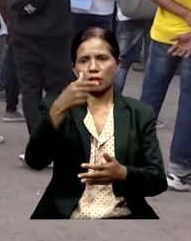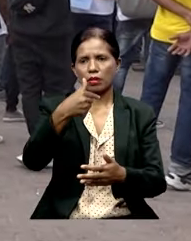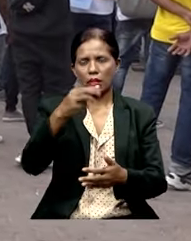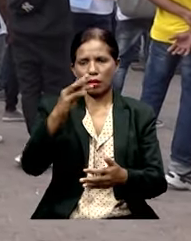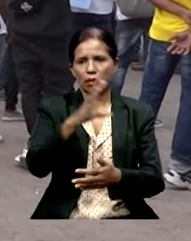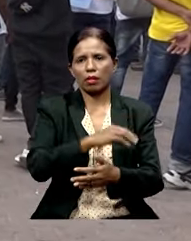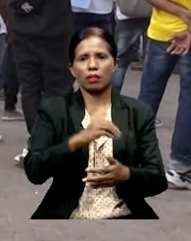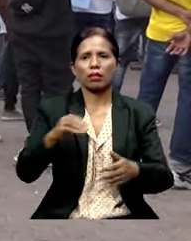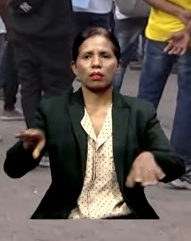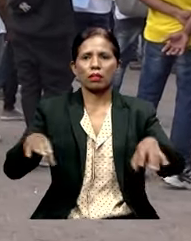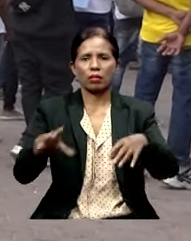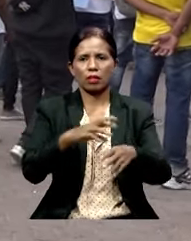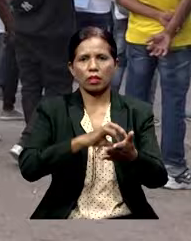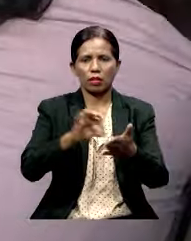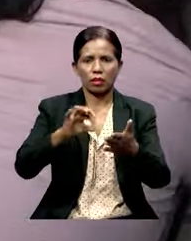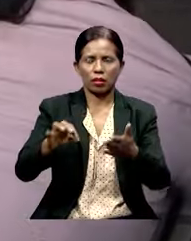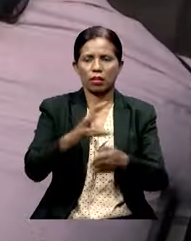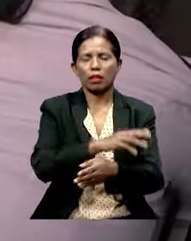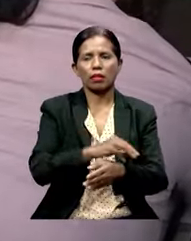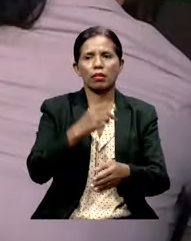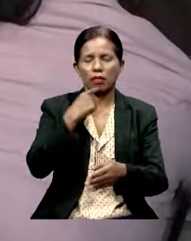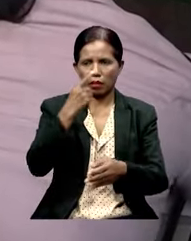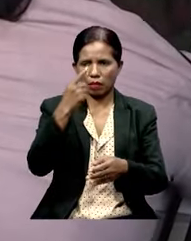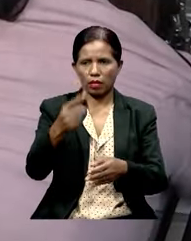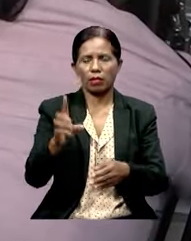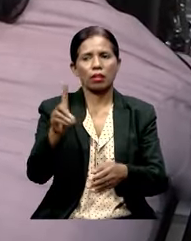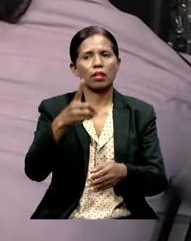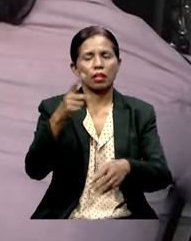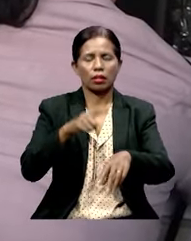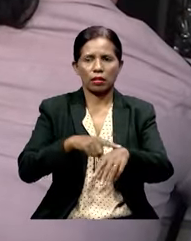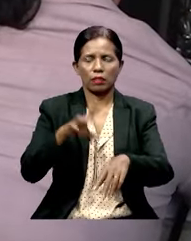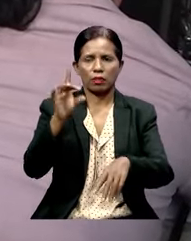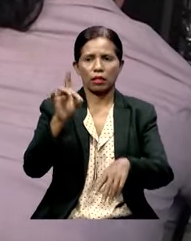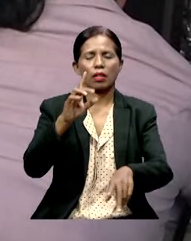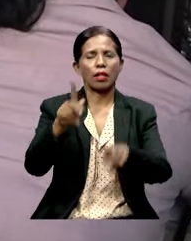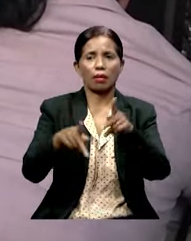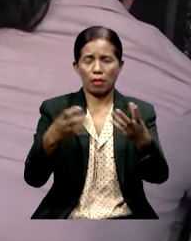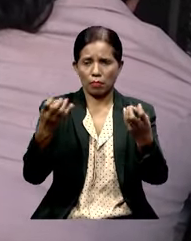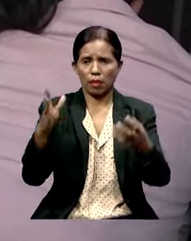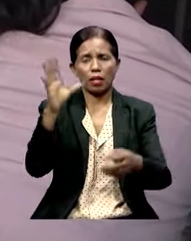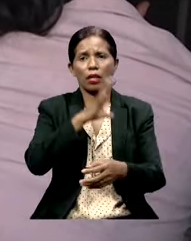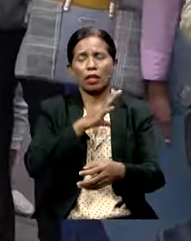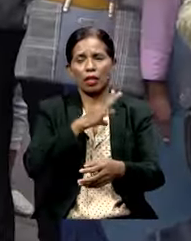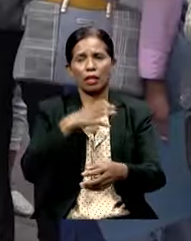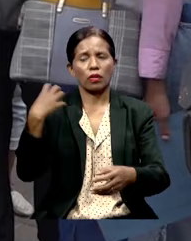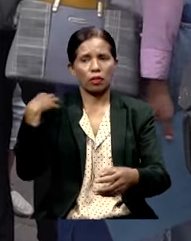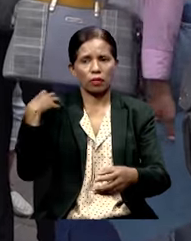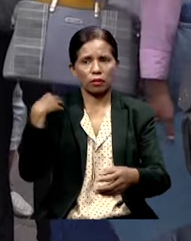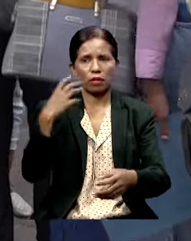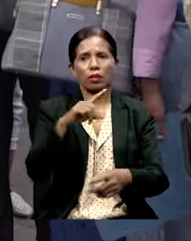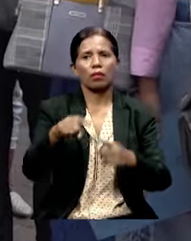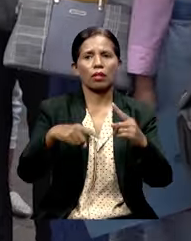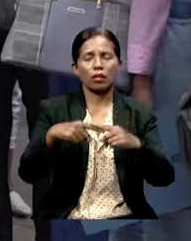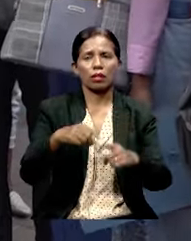de direção serviço registro notariado mandarim de Lihatudu, da der tukuhitu det cidadão Barak Mahein ona e edifício liur, nune e